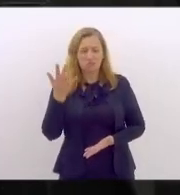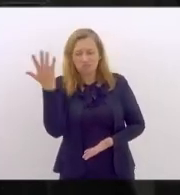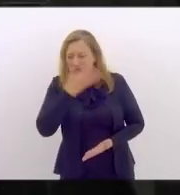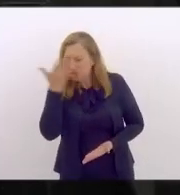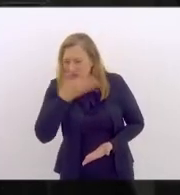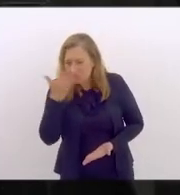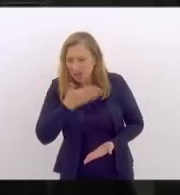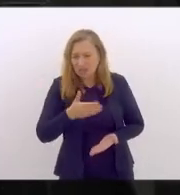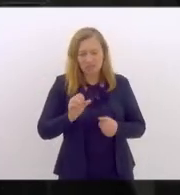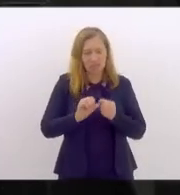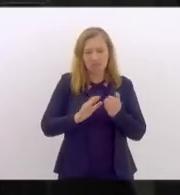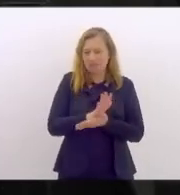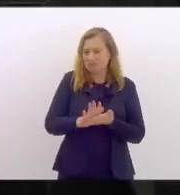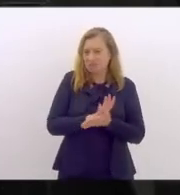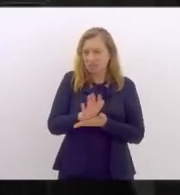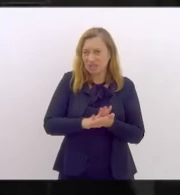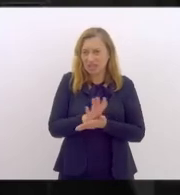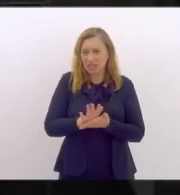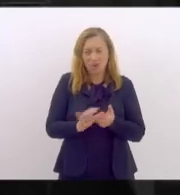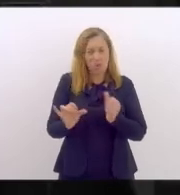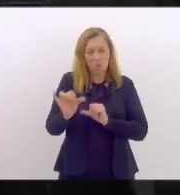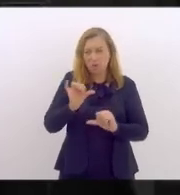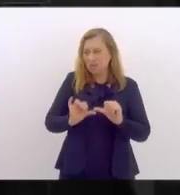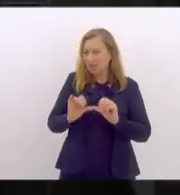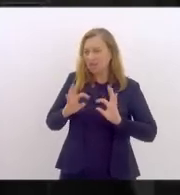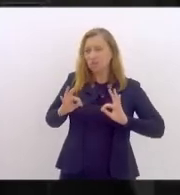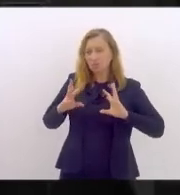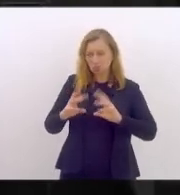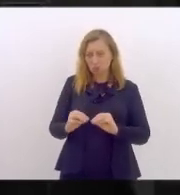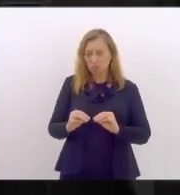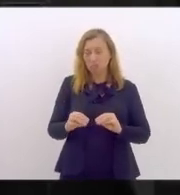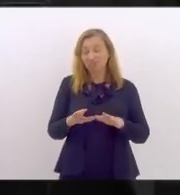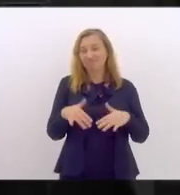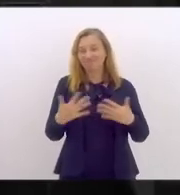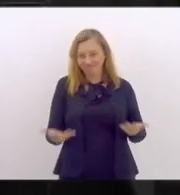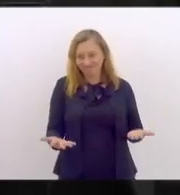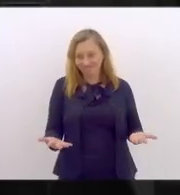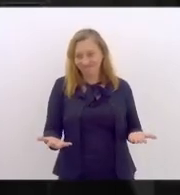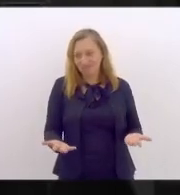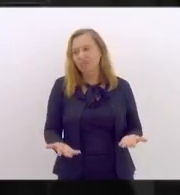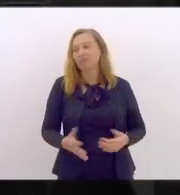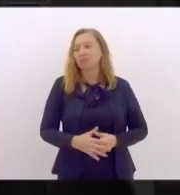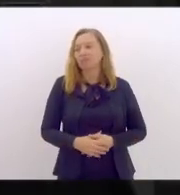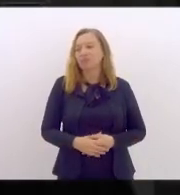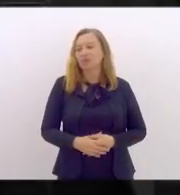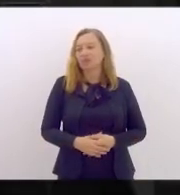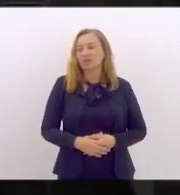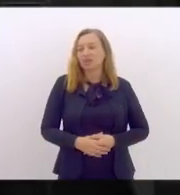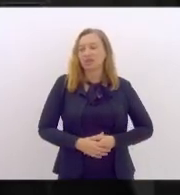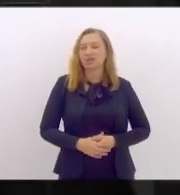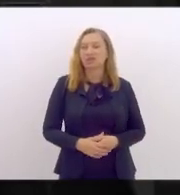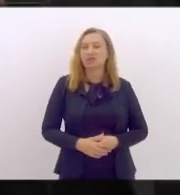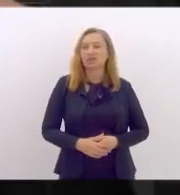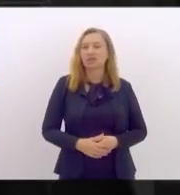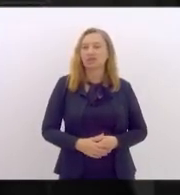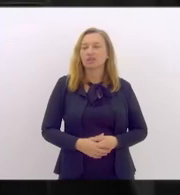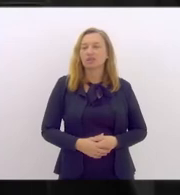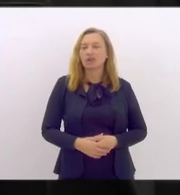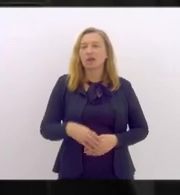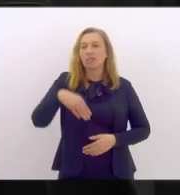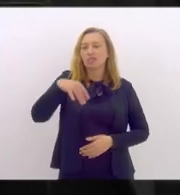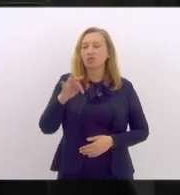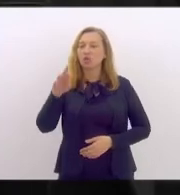faz é horas as avessas é hora dos avessas é incrível é uma é uma reestrutura da mitologia